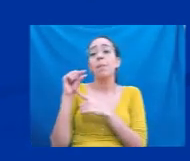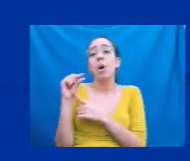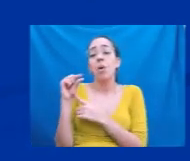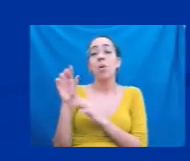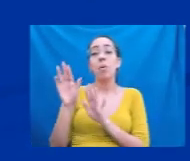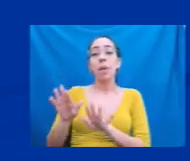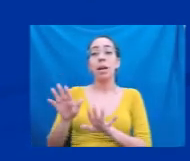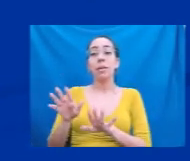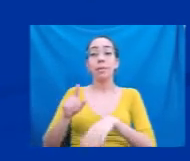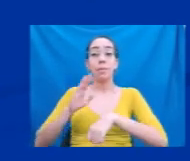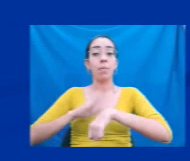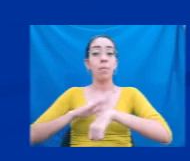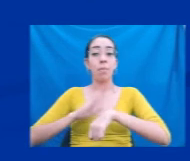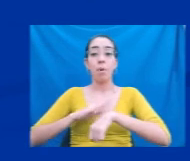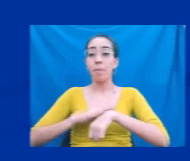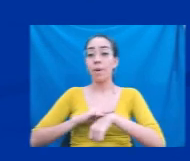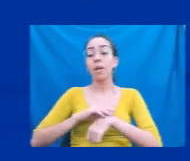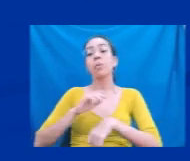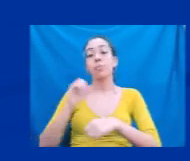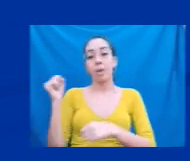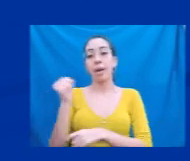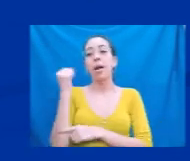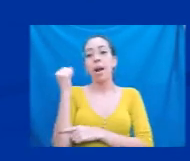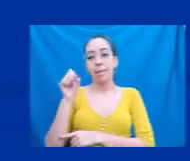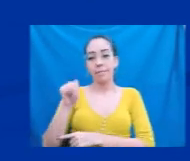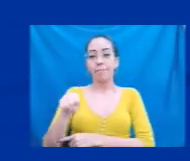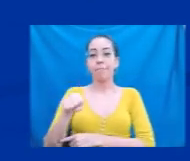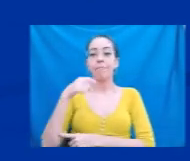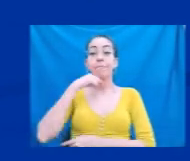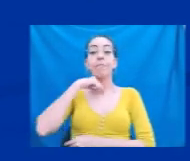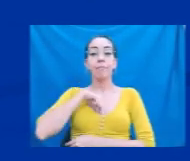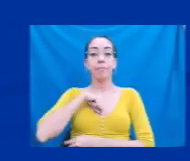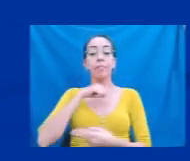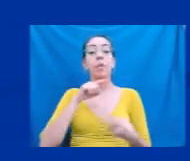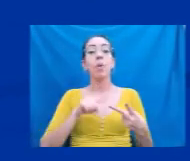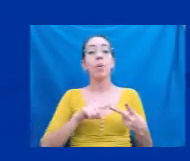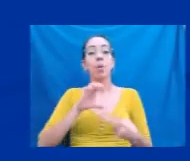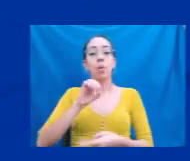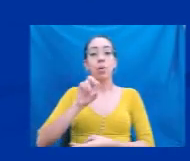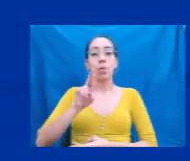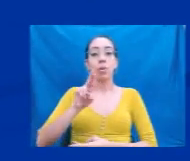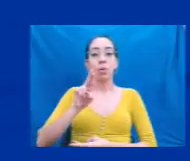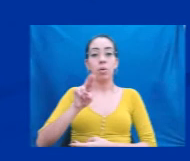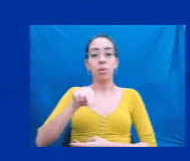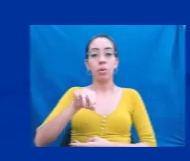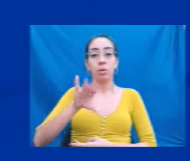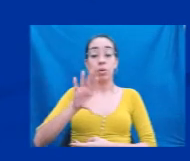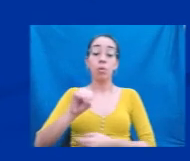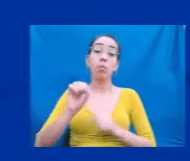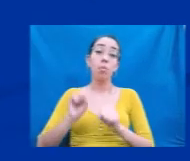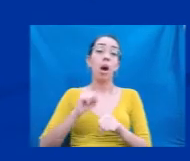graves, né? E o efeito crônico são substâncias que acusam problemas a posteriori, tais como substâncias cancerígenas.